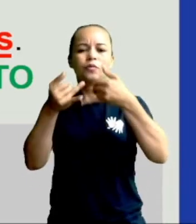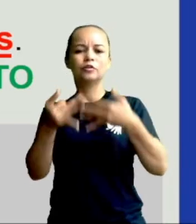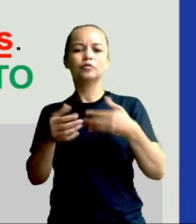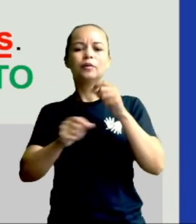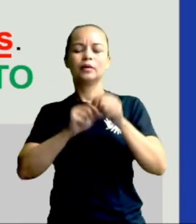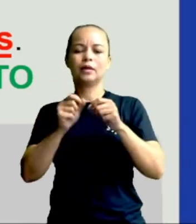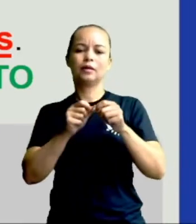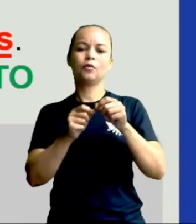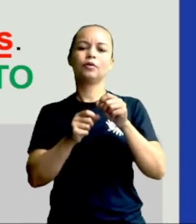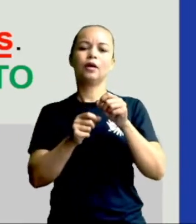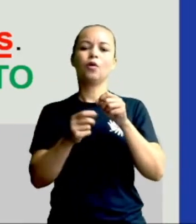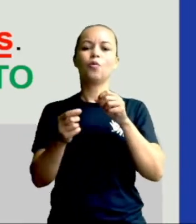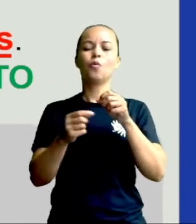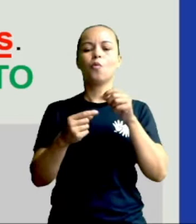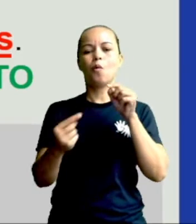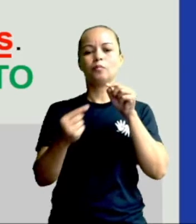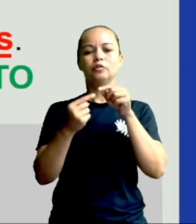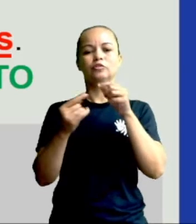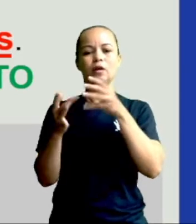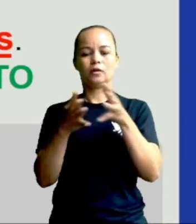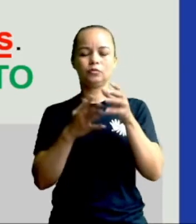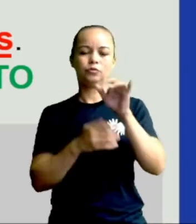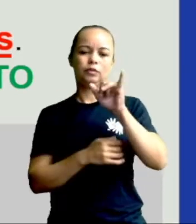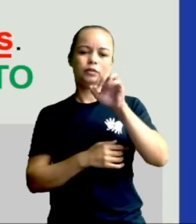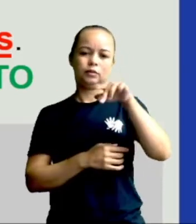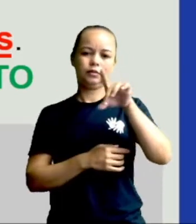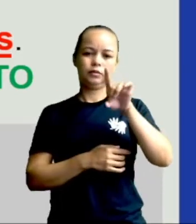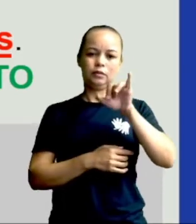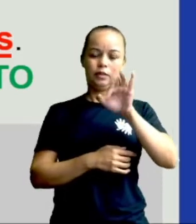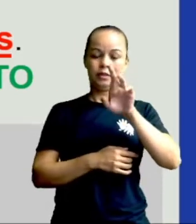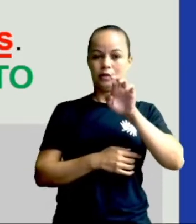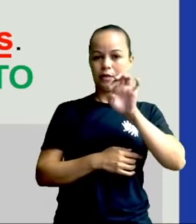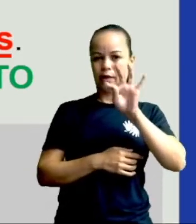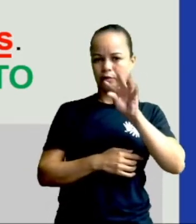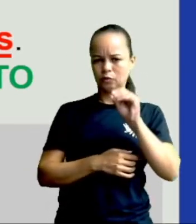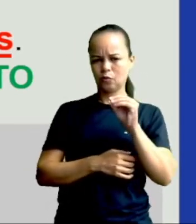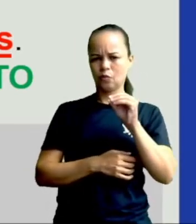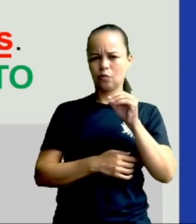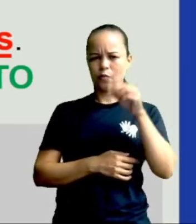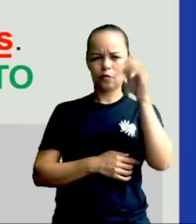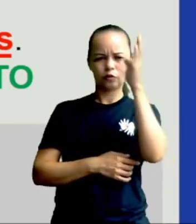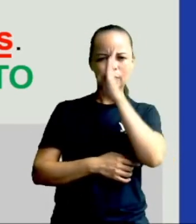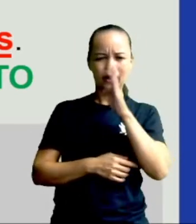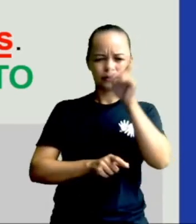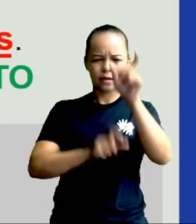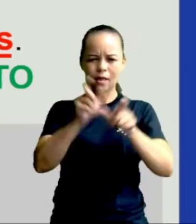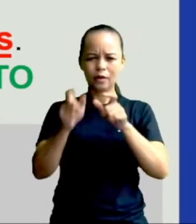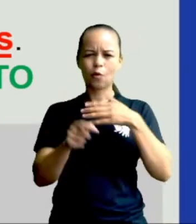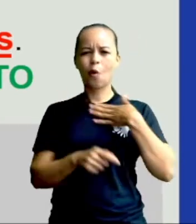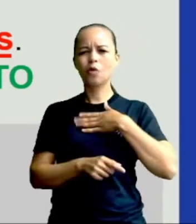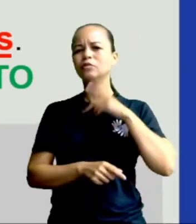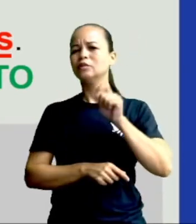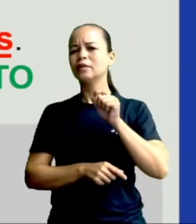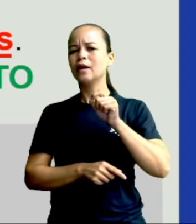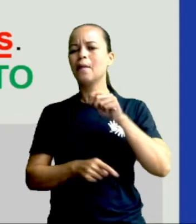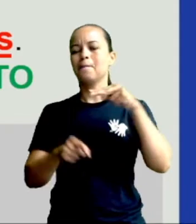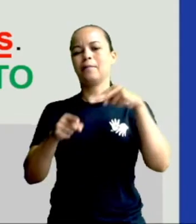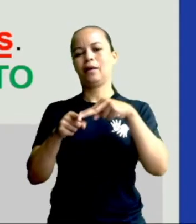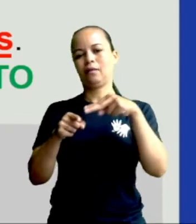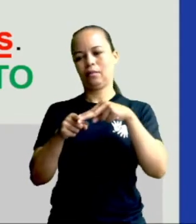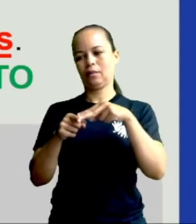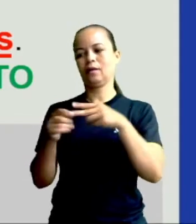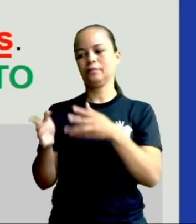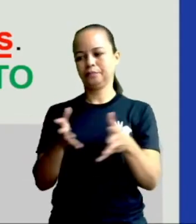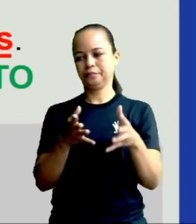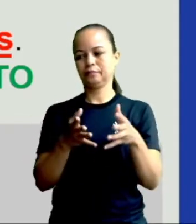o objeto indireto os brasileiros gostam de que eles gostam de pizza percebam que entre o verbo